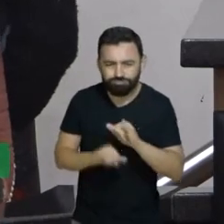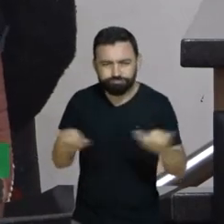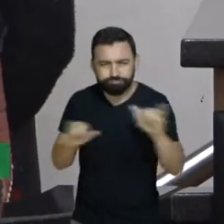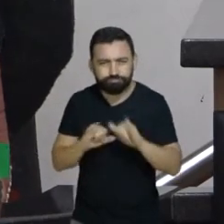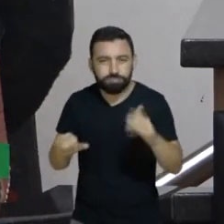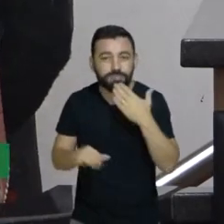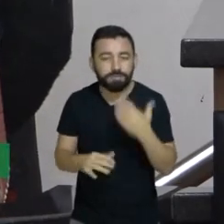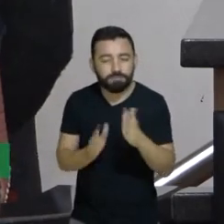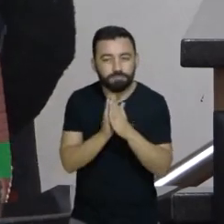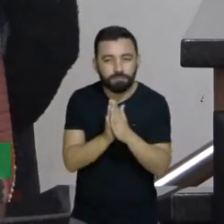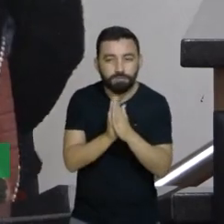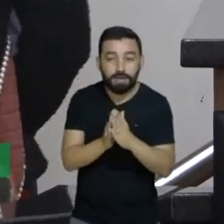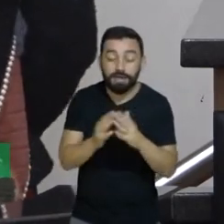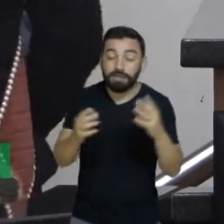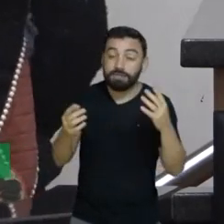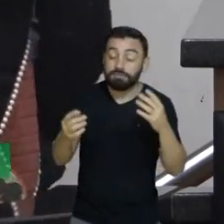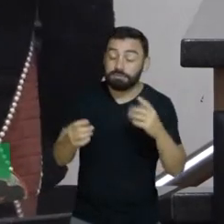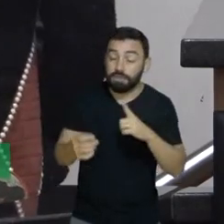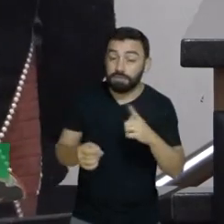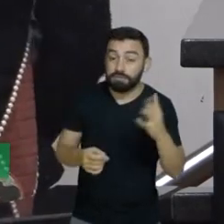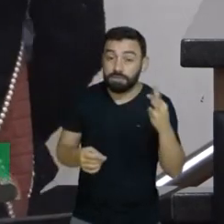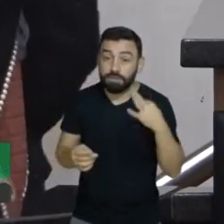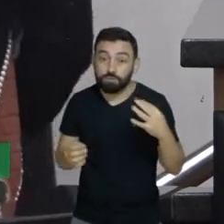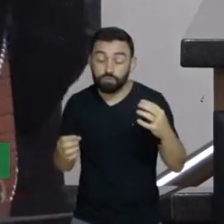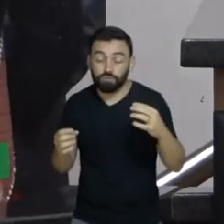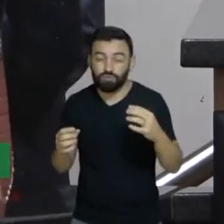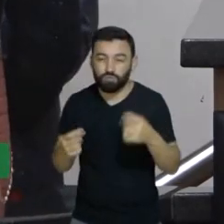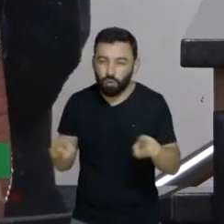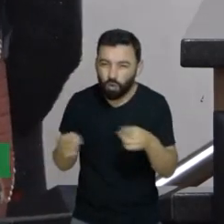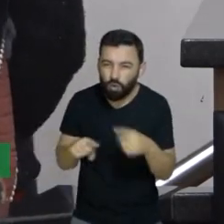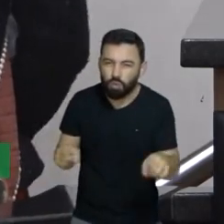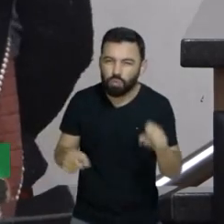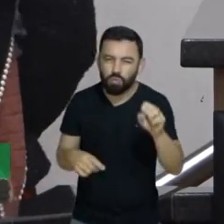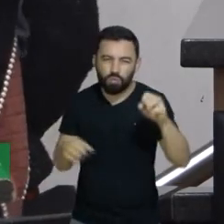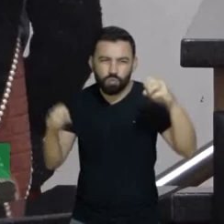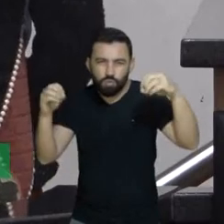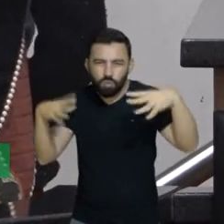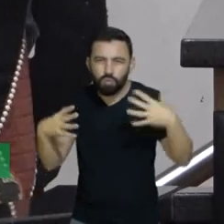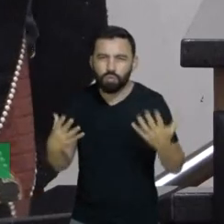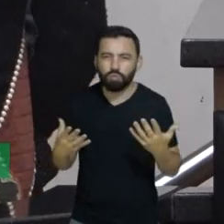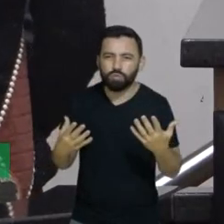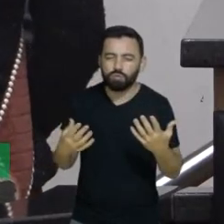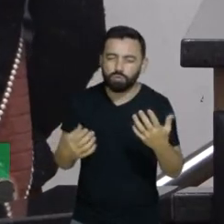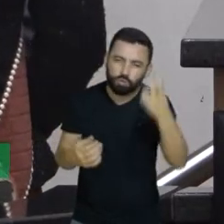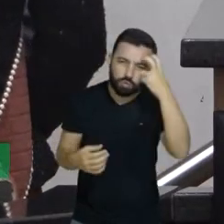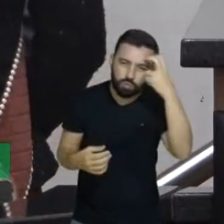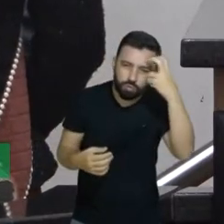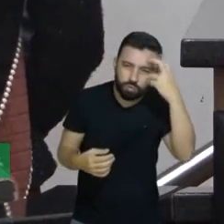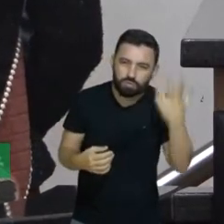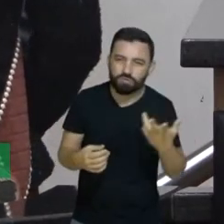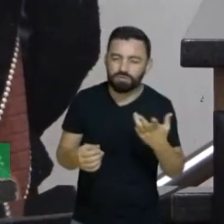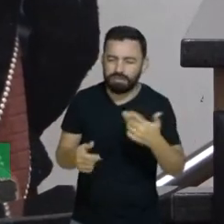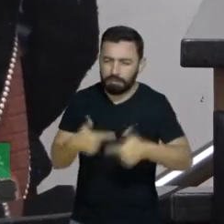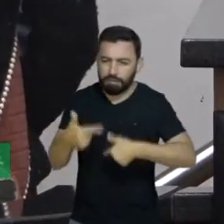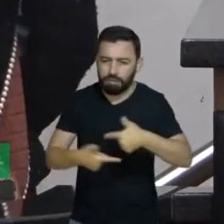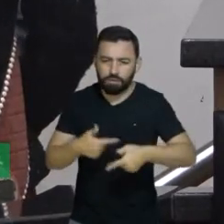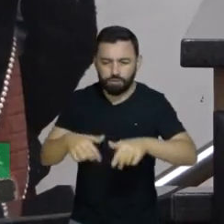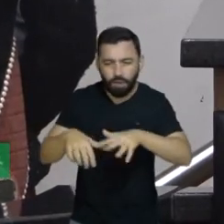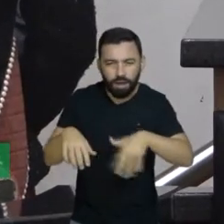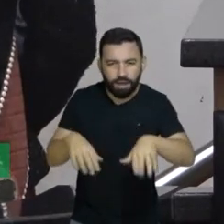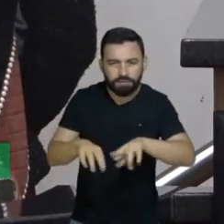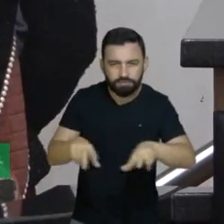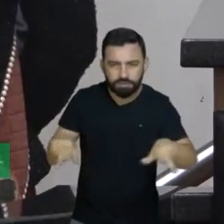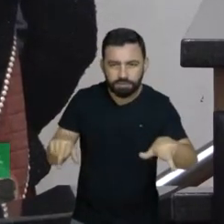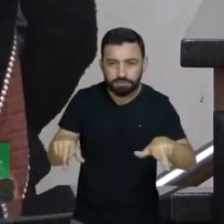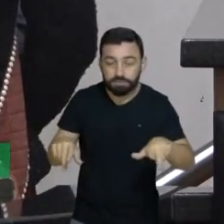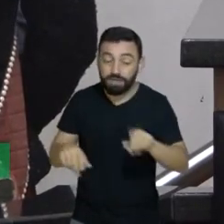de artistas, técnicos de som e luz, produtores, agentes de cultura, trabalhadores das mais diversas áreas, que se deslocam